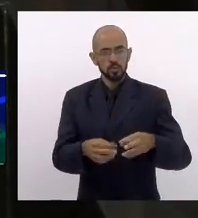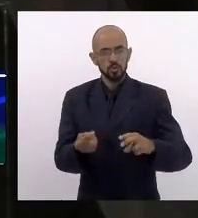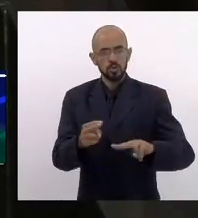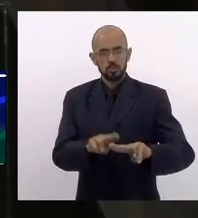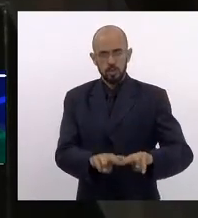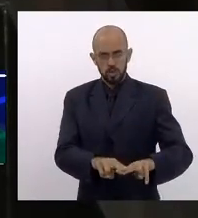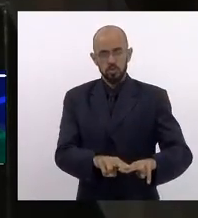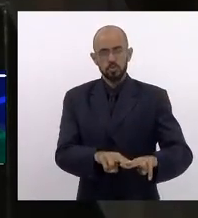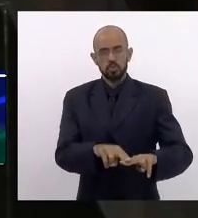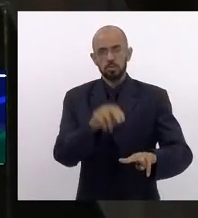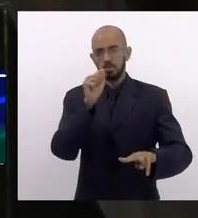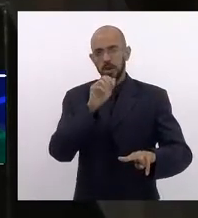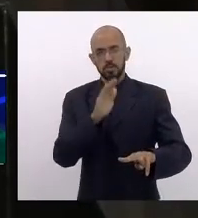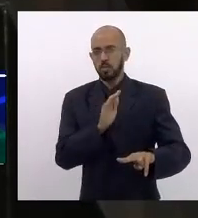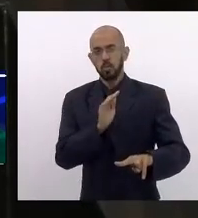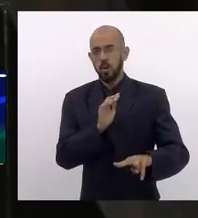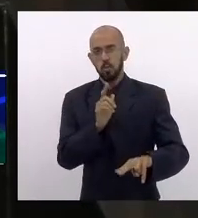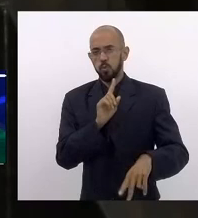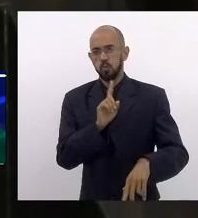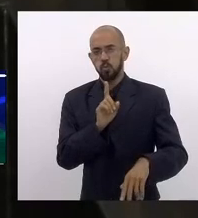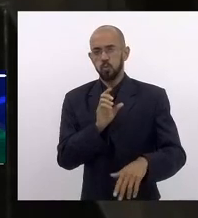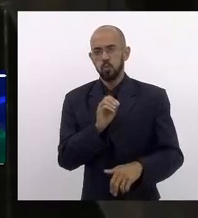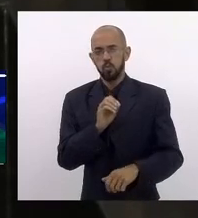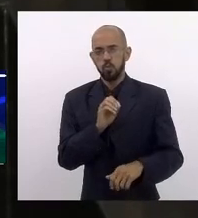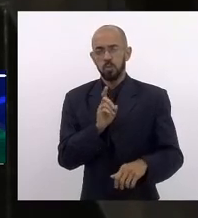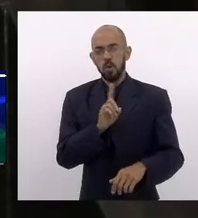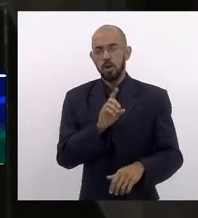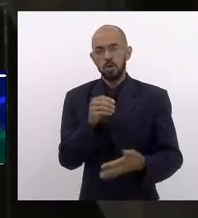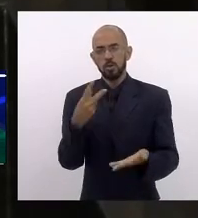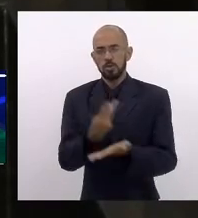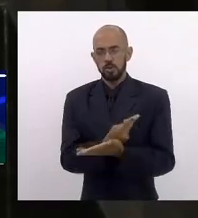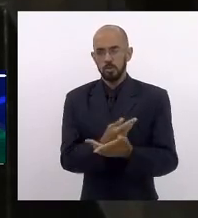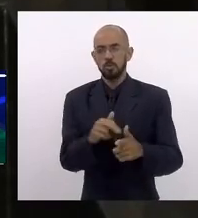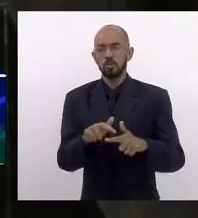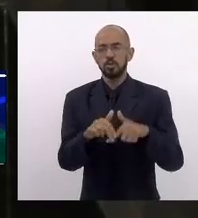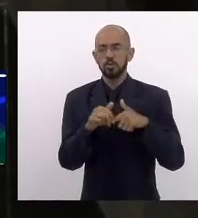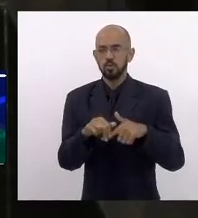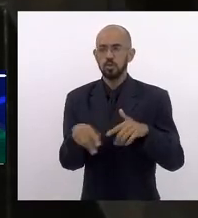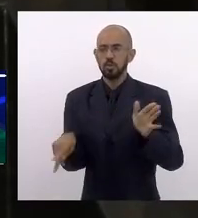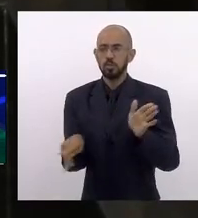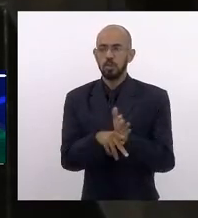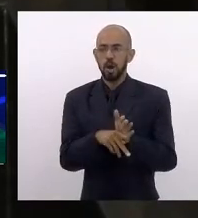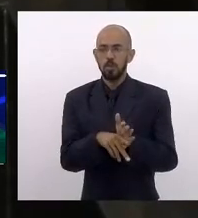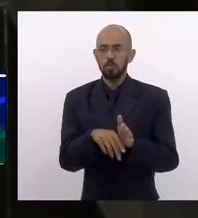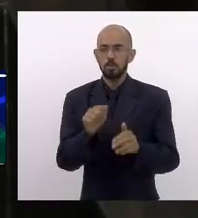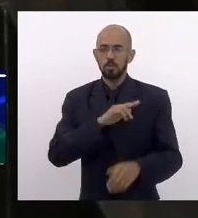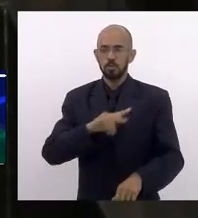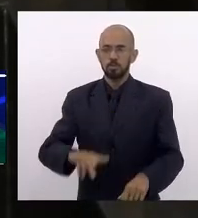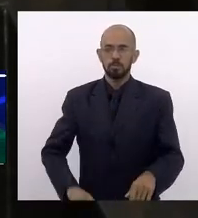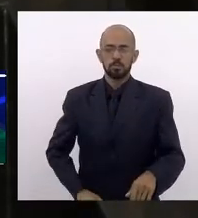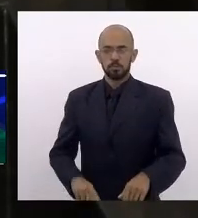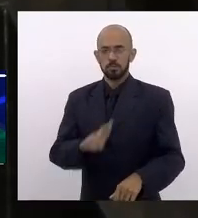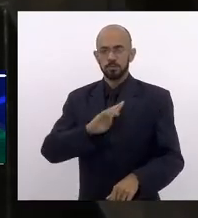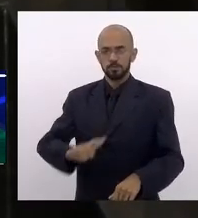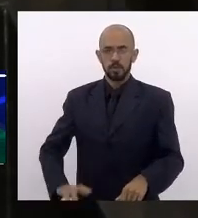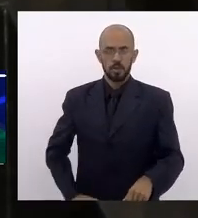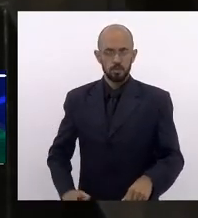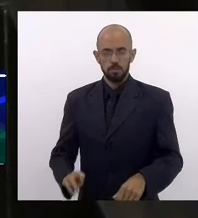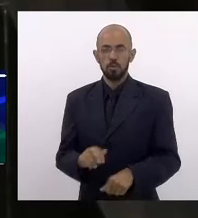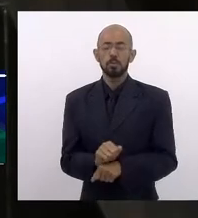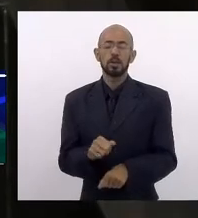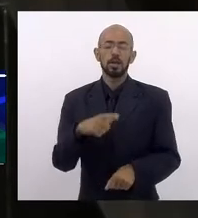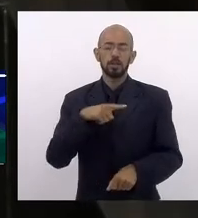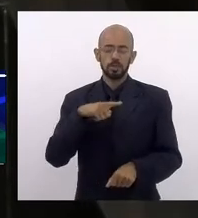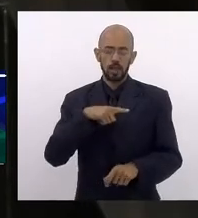da lei. No Brasil, não. No Brasil isso não aconteceu. Tanto é assim, inclusive, que o próprio presidente da República, deputado Tia Ju, tem